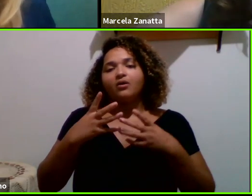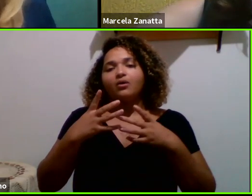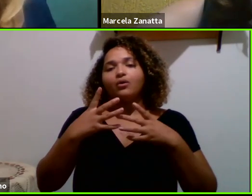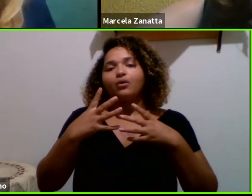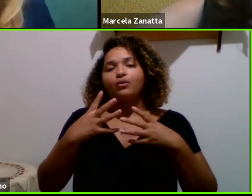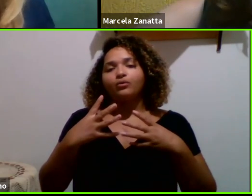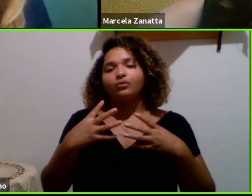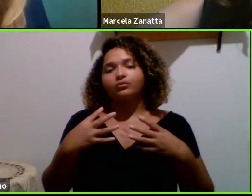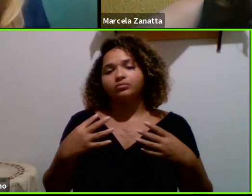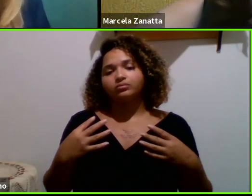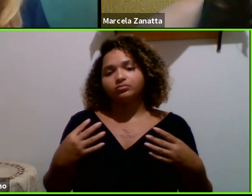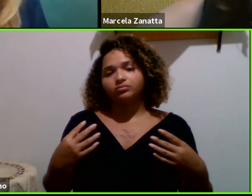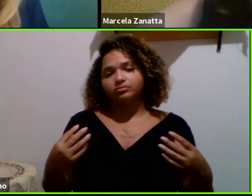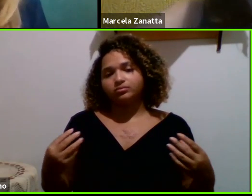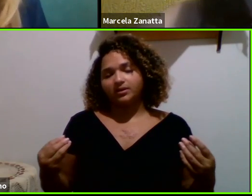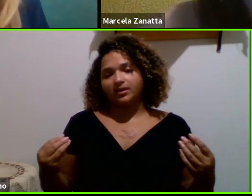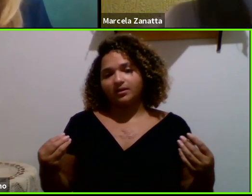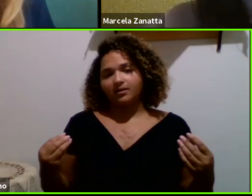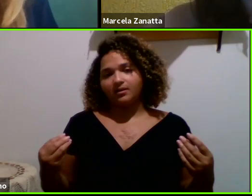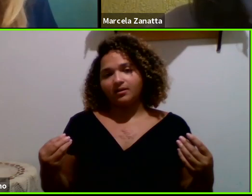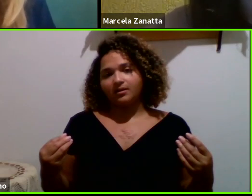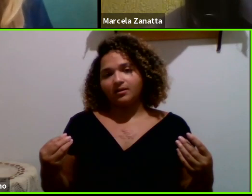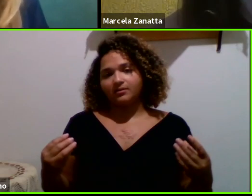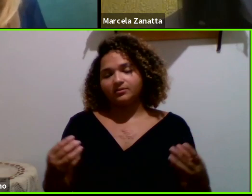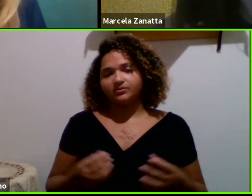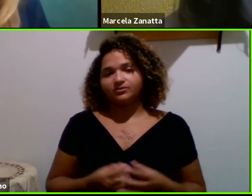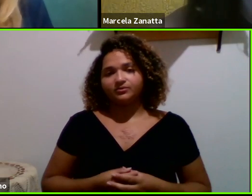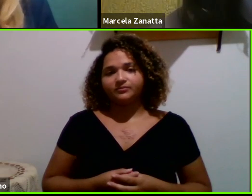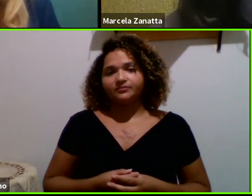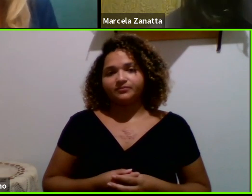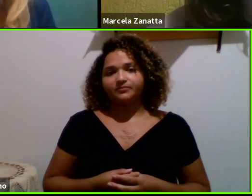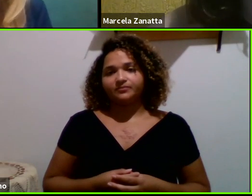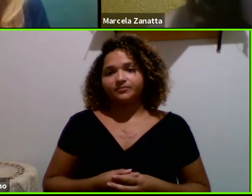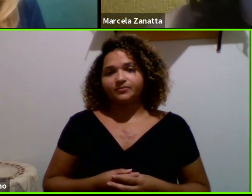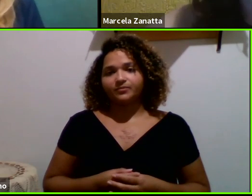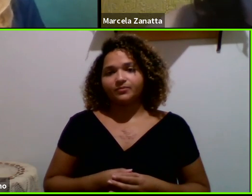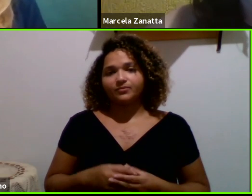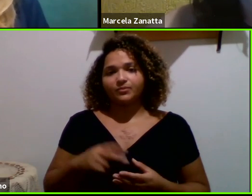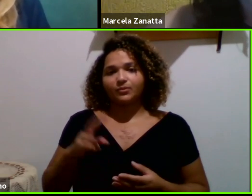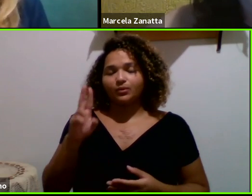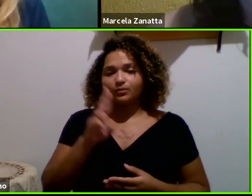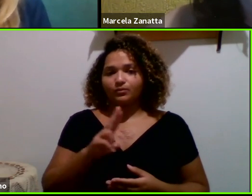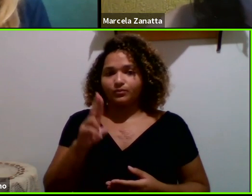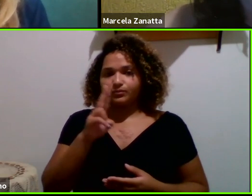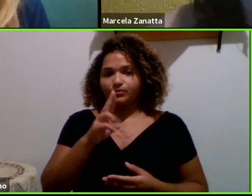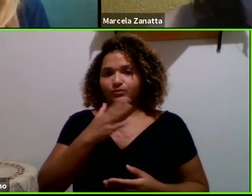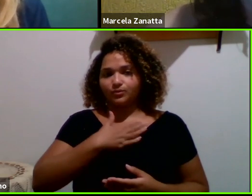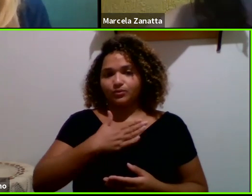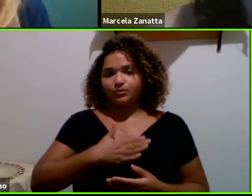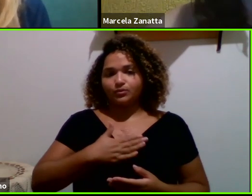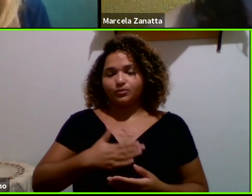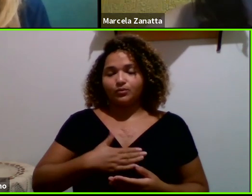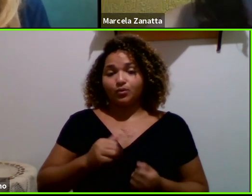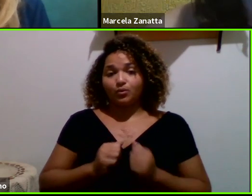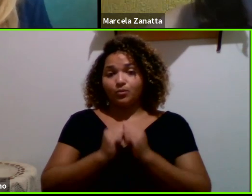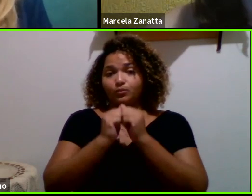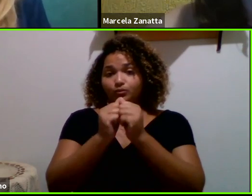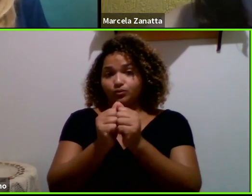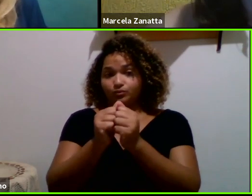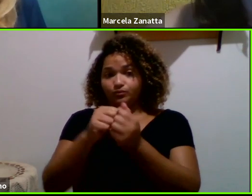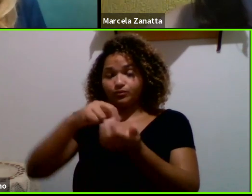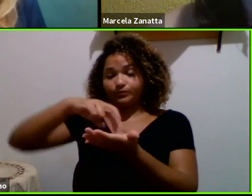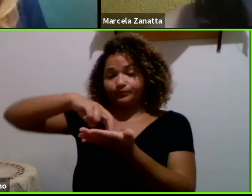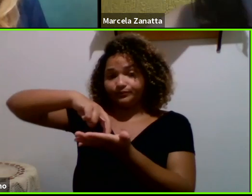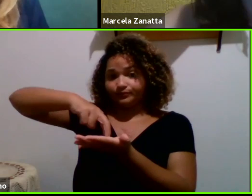ligamentos pélvicos. Então, o uso da bola e a movimentação do corpo na bola, ela relaxa os